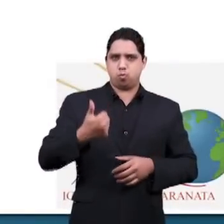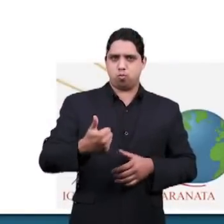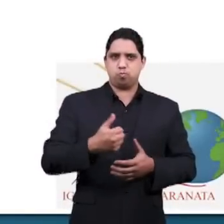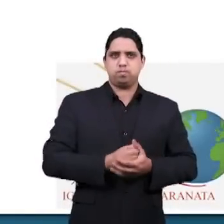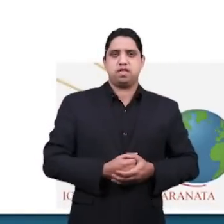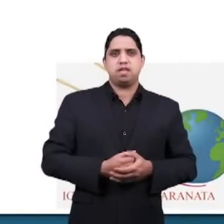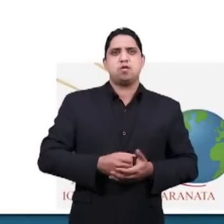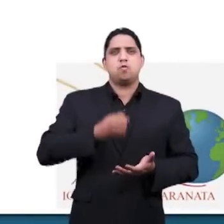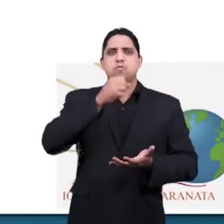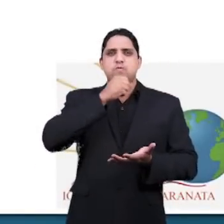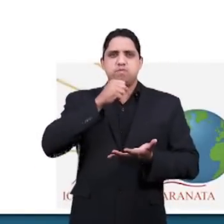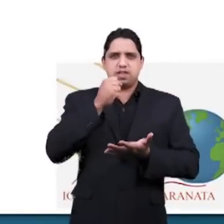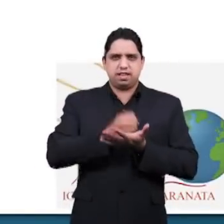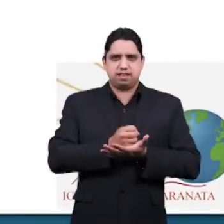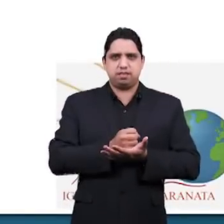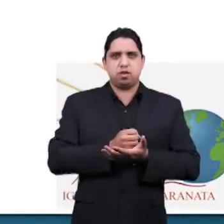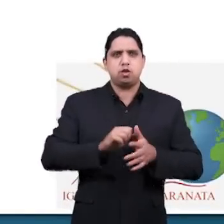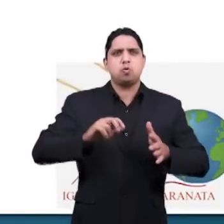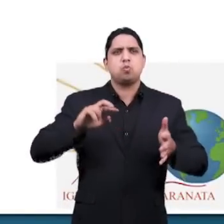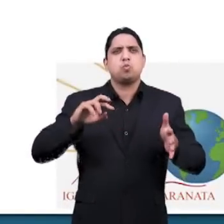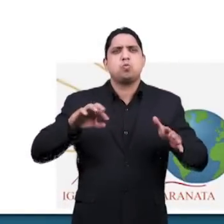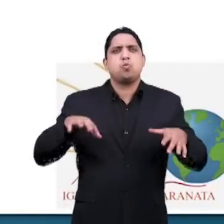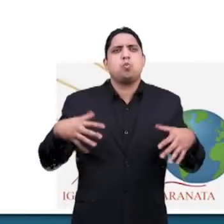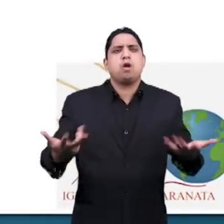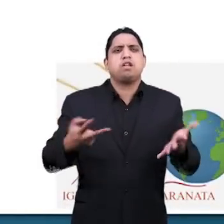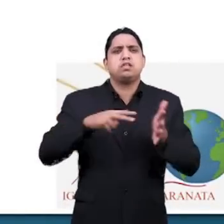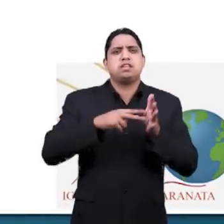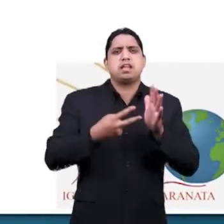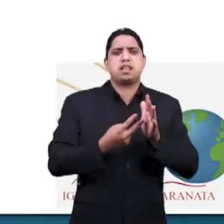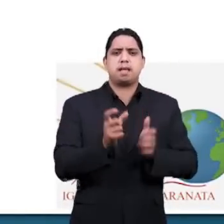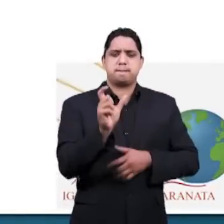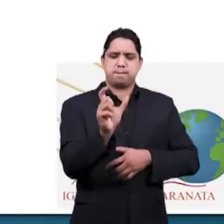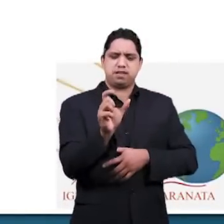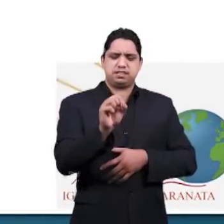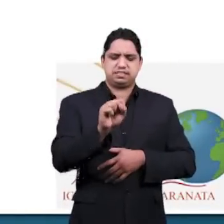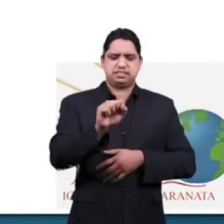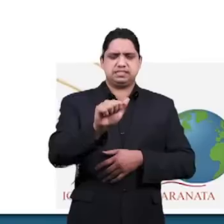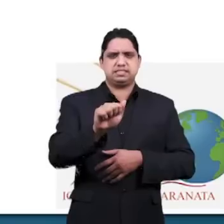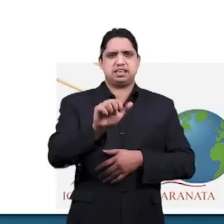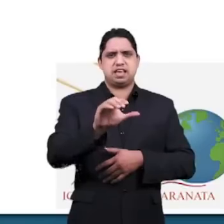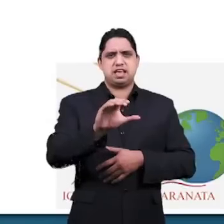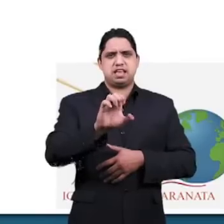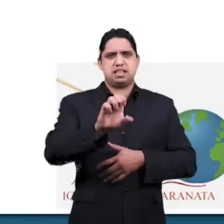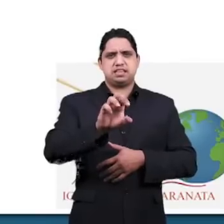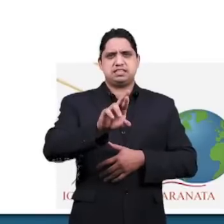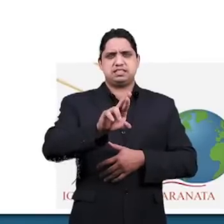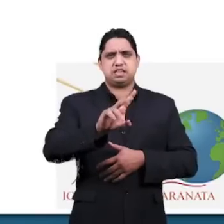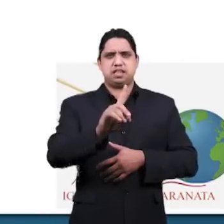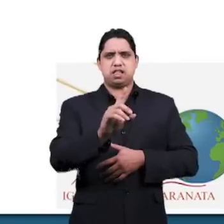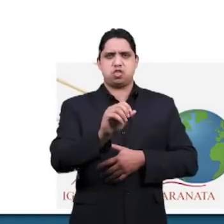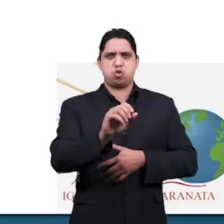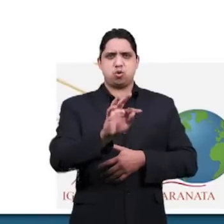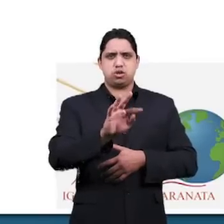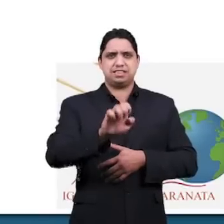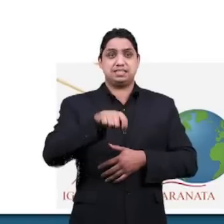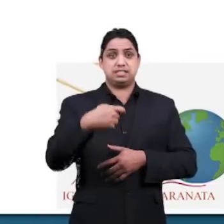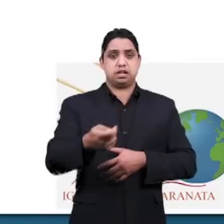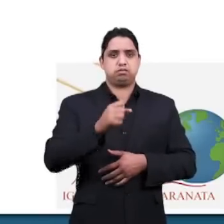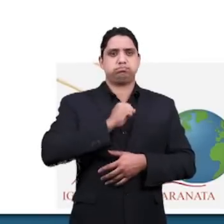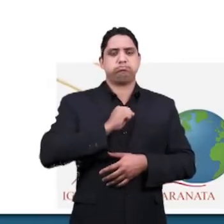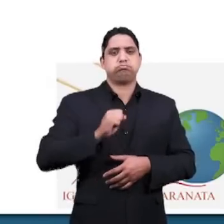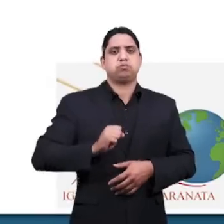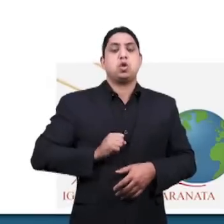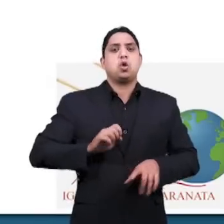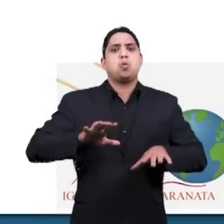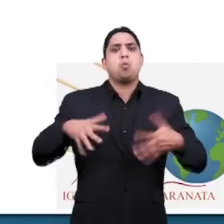assim: no Velho Testamento, qual o significado da palavra sacerdote e qual a